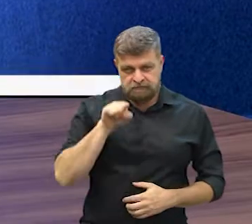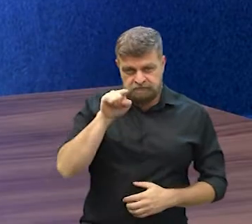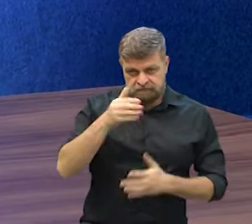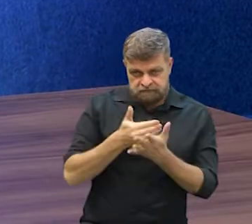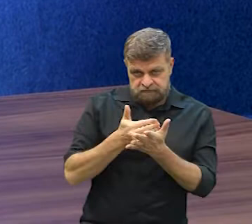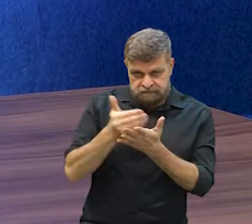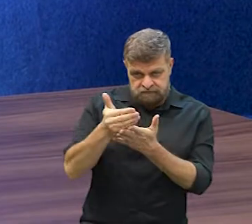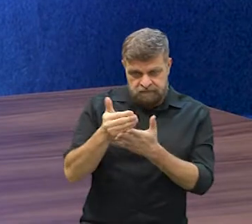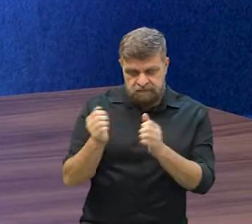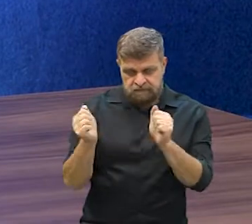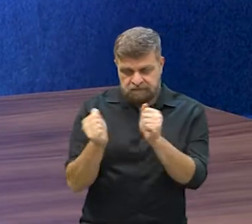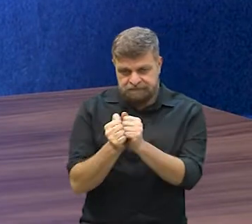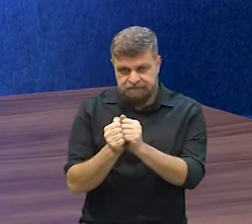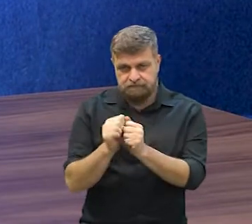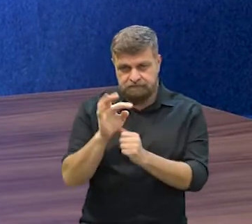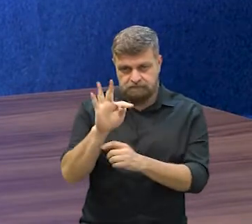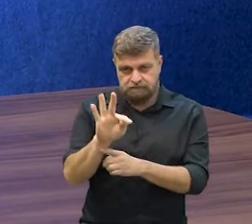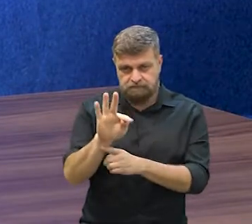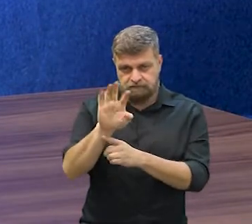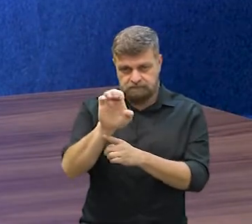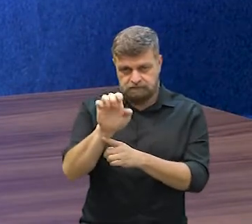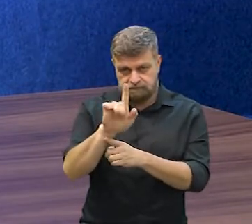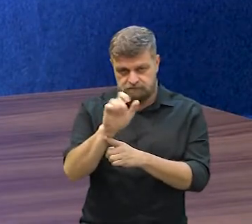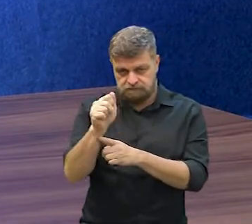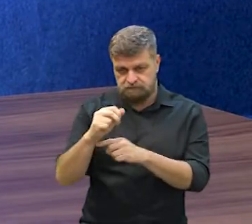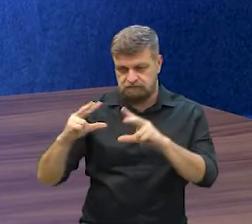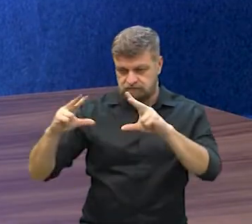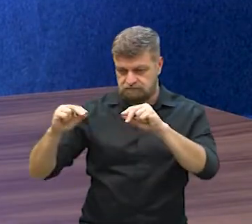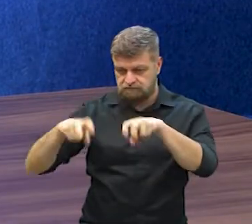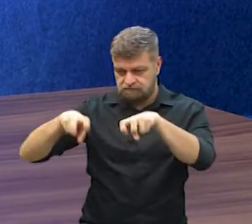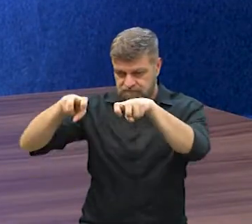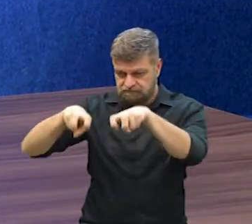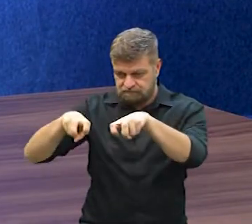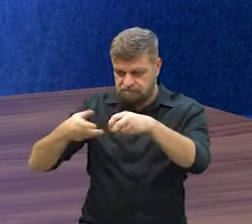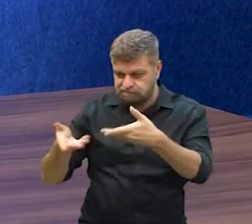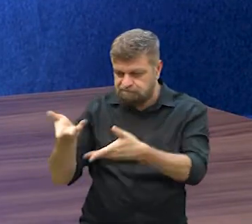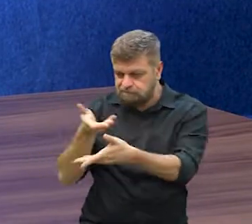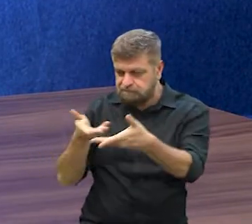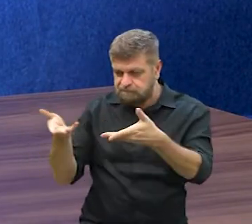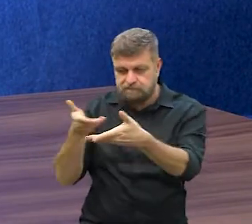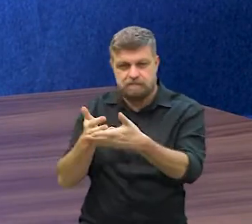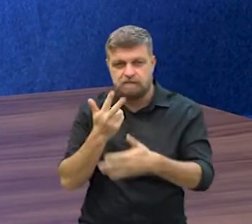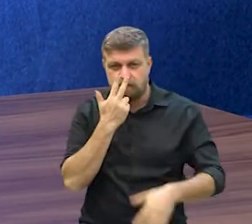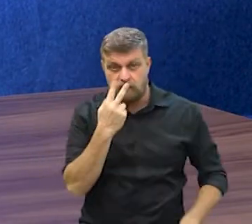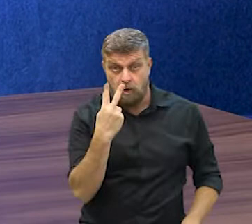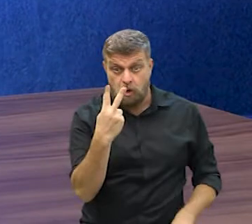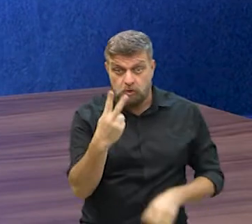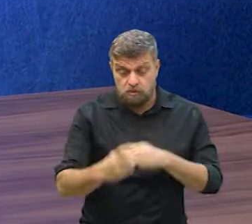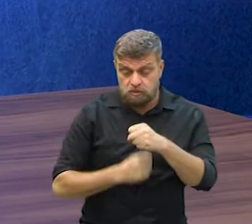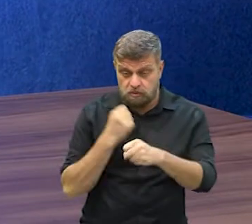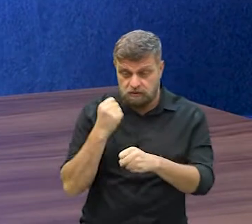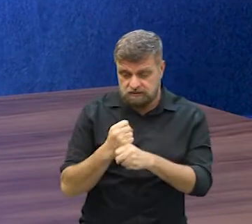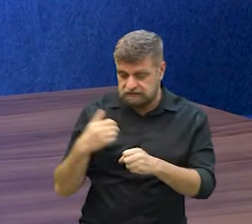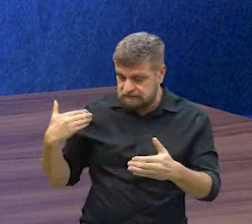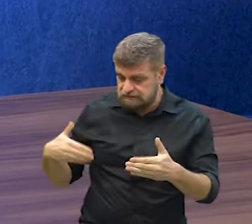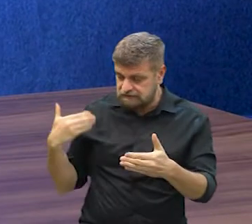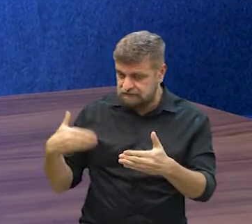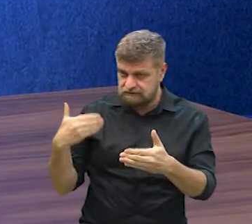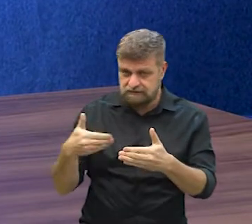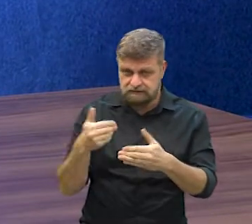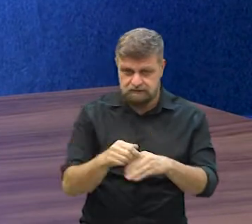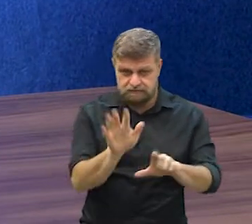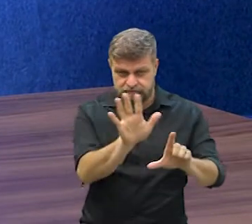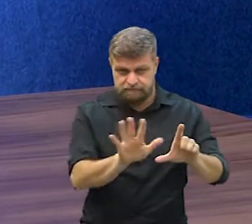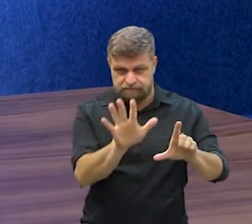Lucas, você inicialmente lá com o Felipe conversaram e parece-nos que foram 2 anos para o